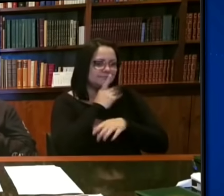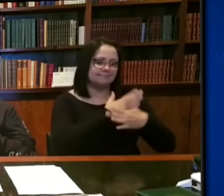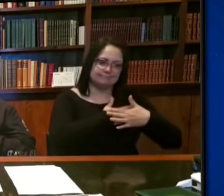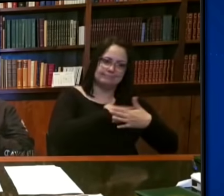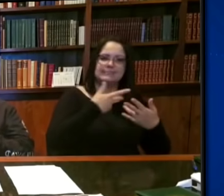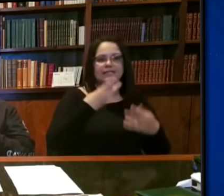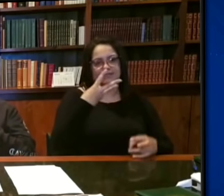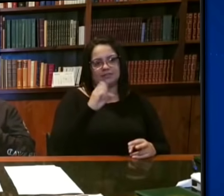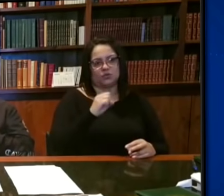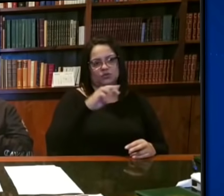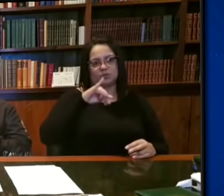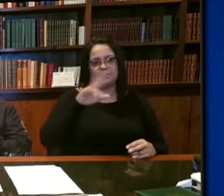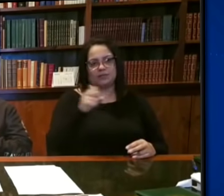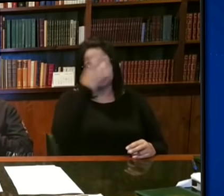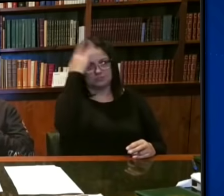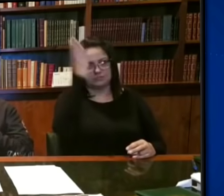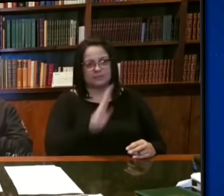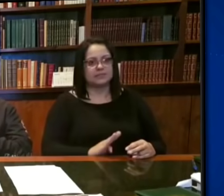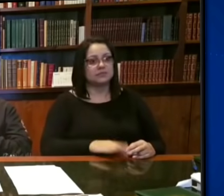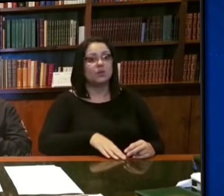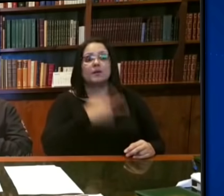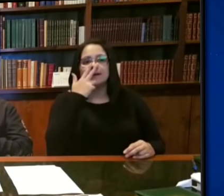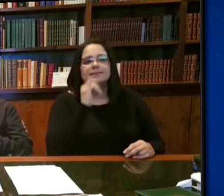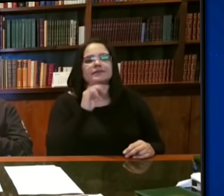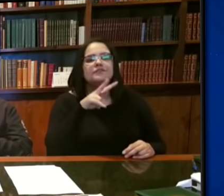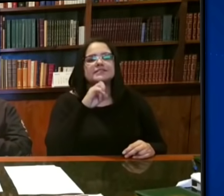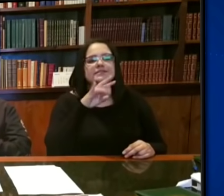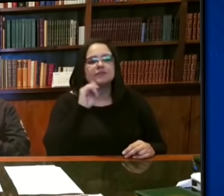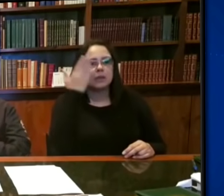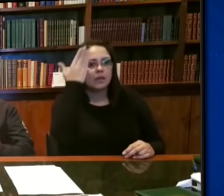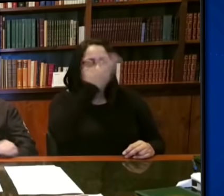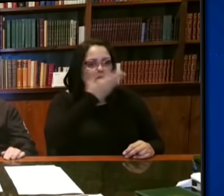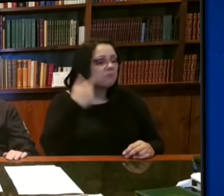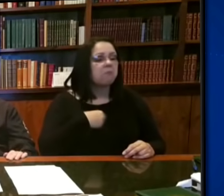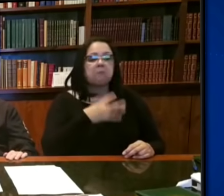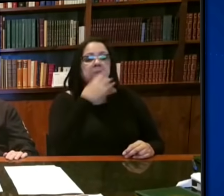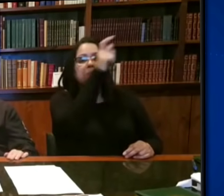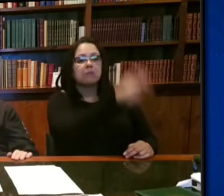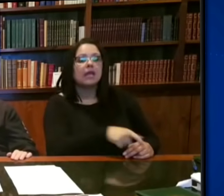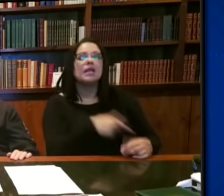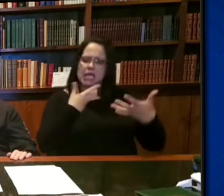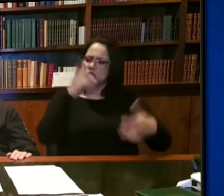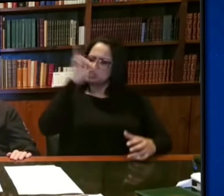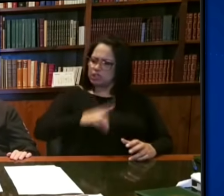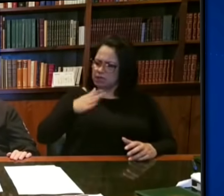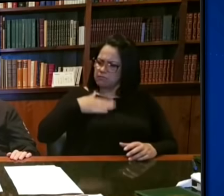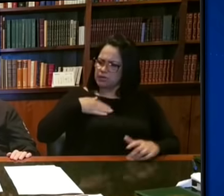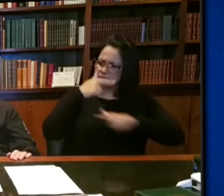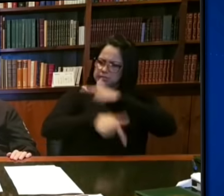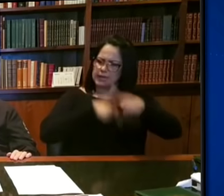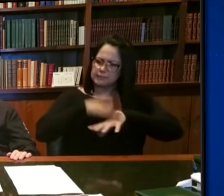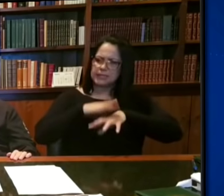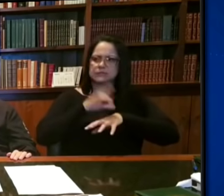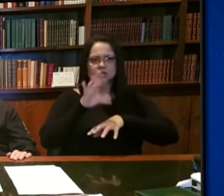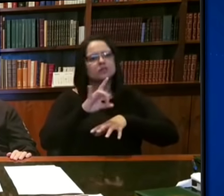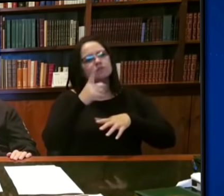brasileiros, 38 milhões de brasileiros invisíveis, que nunca pediram nada para o Estado. Eles querem o direito de ganhar a vida deles por conta própria. Então,